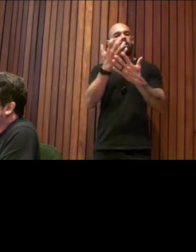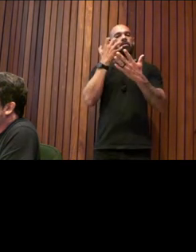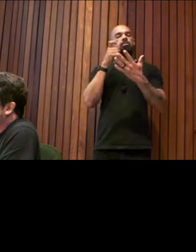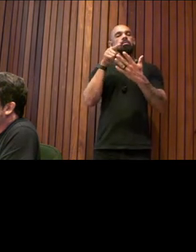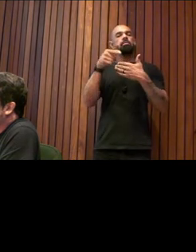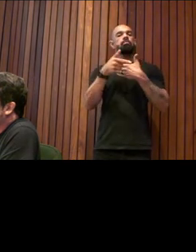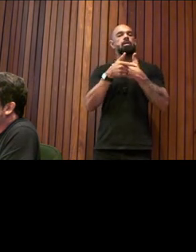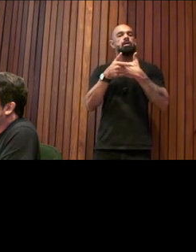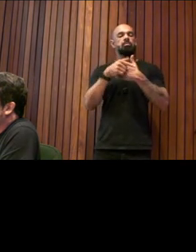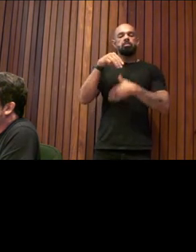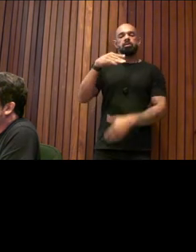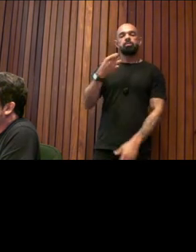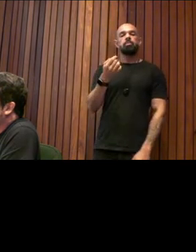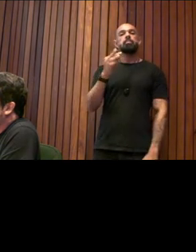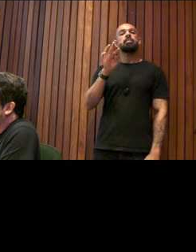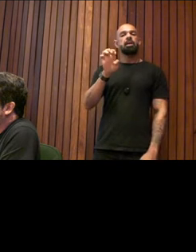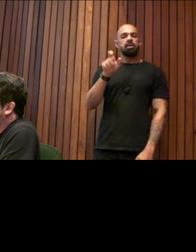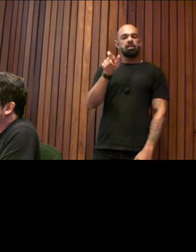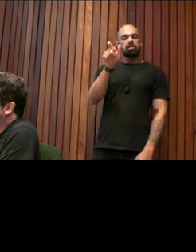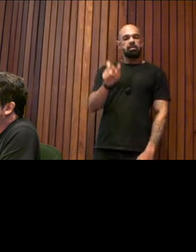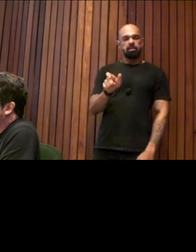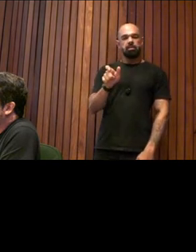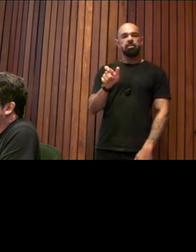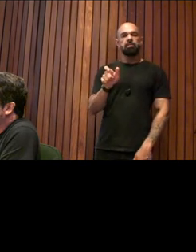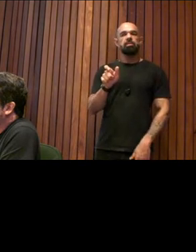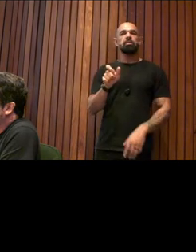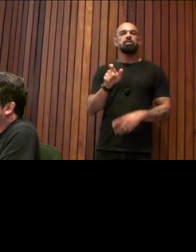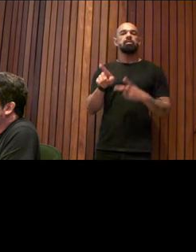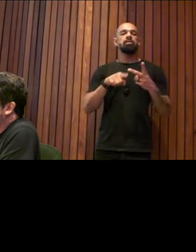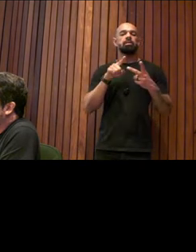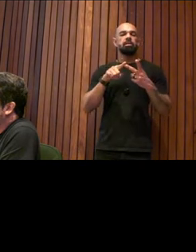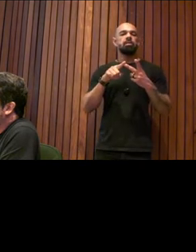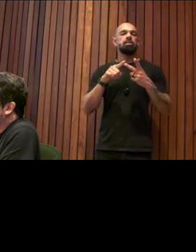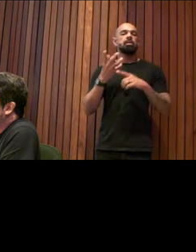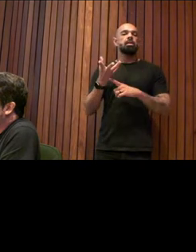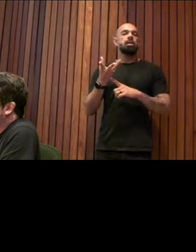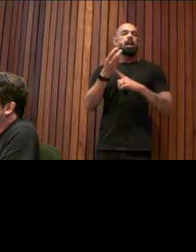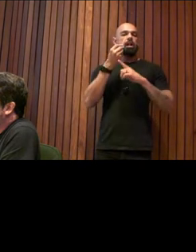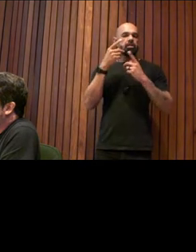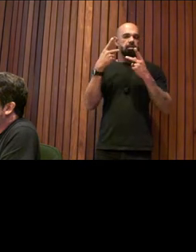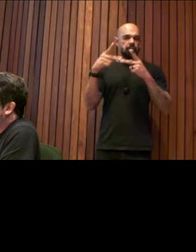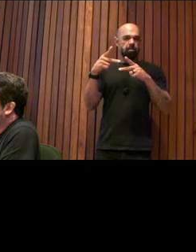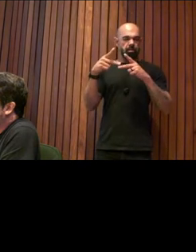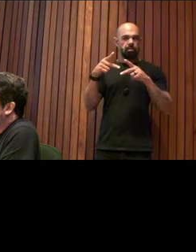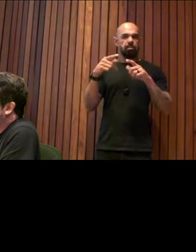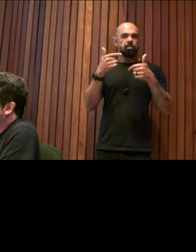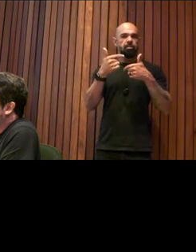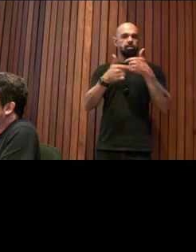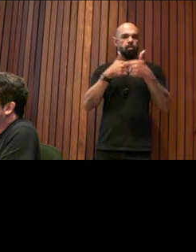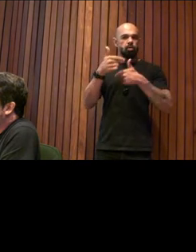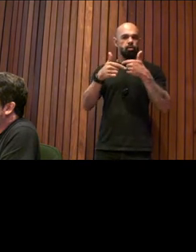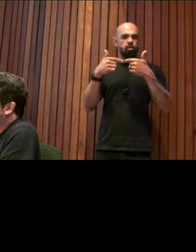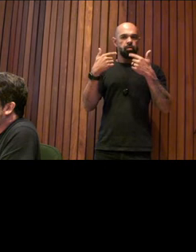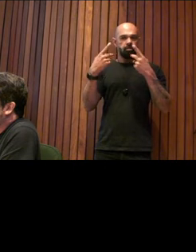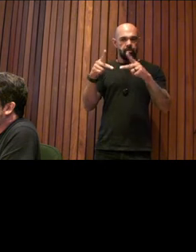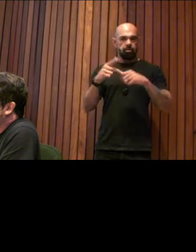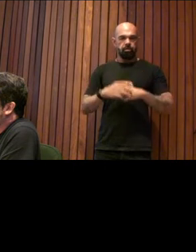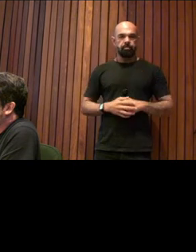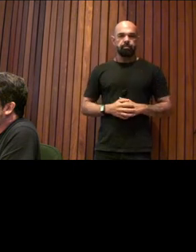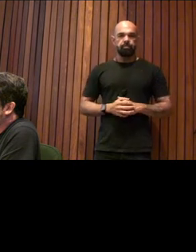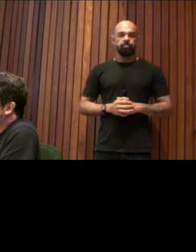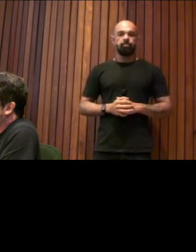papel do mestre, né, e da arte do, né, ou do ofício, né, a